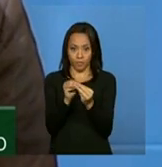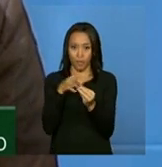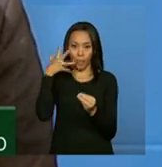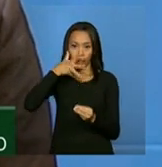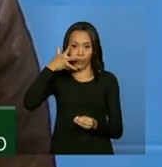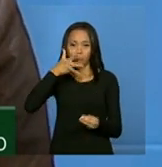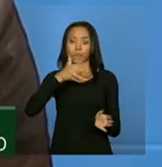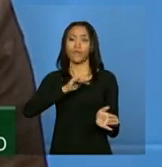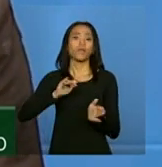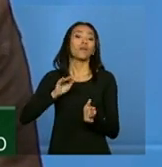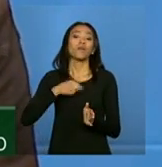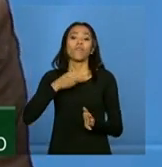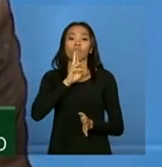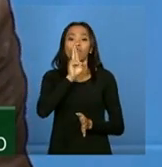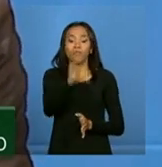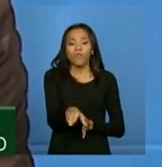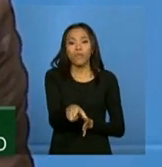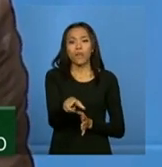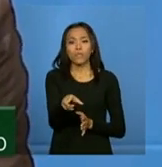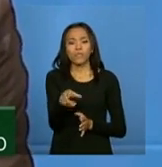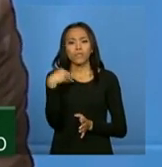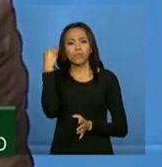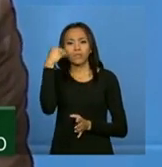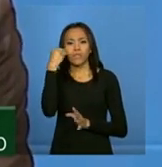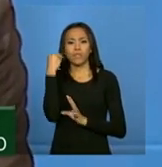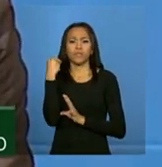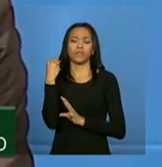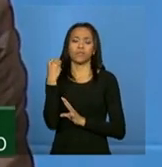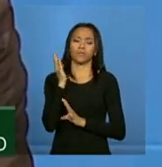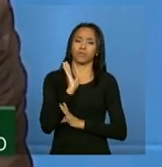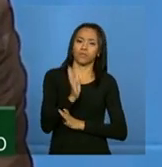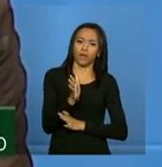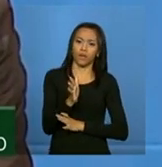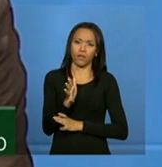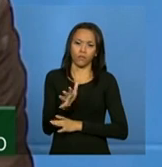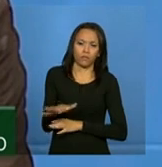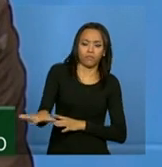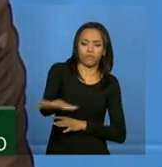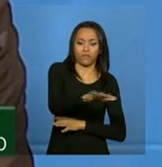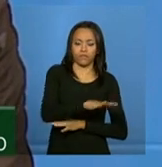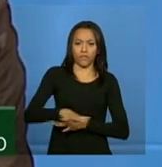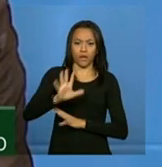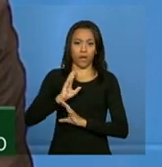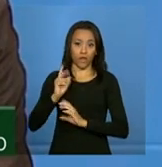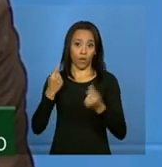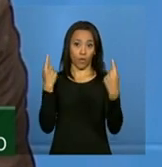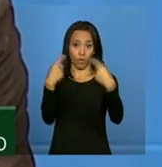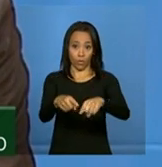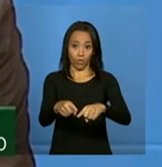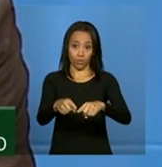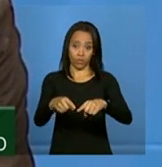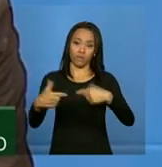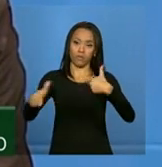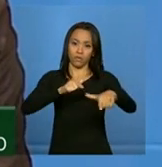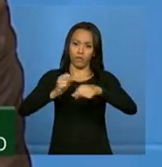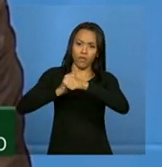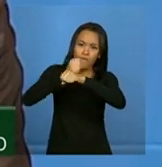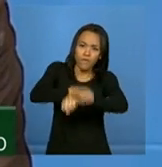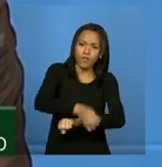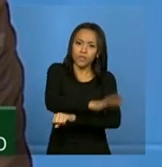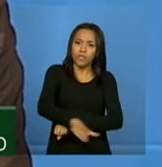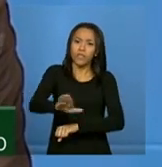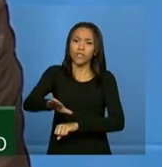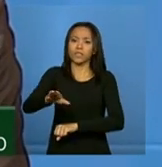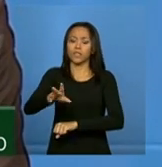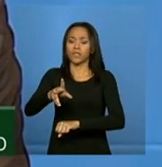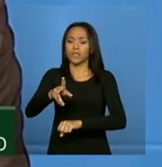os resultados de experiências pregressas na Marcha Global contra o Trabalho Infantil já demonstraram que nós agora